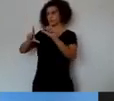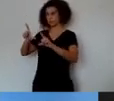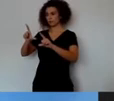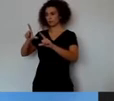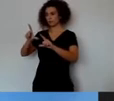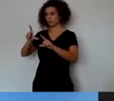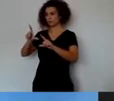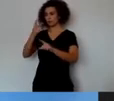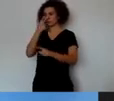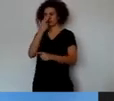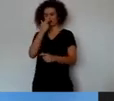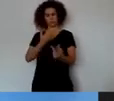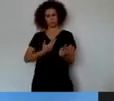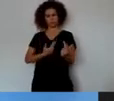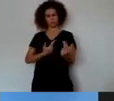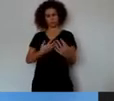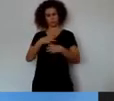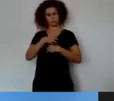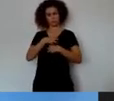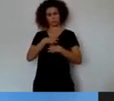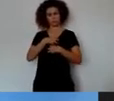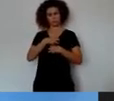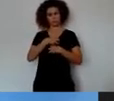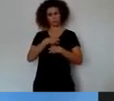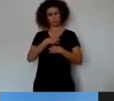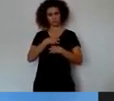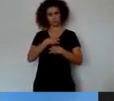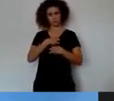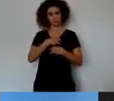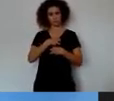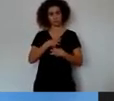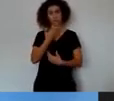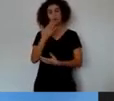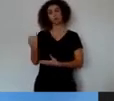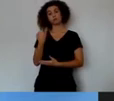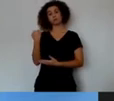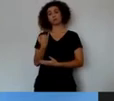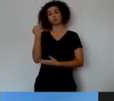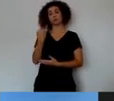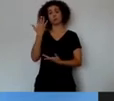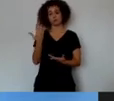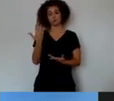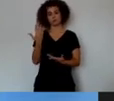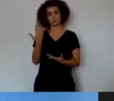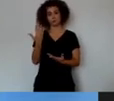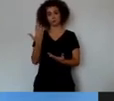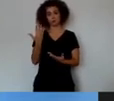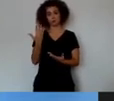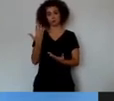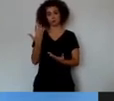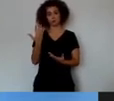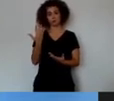ambientes? E aí pensar, né, qual a importância disso para vocês? Quais as importâncias concretas, financeiras, inclusive? Quais